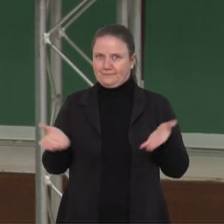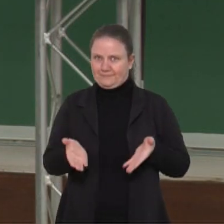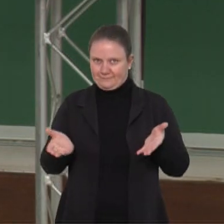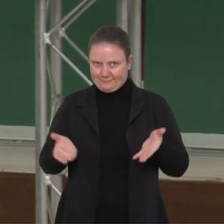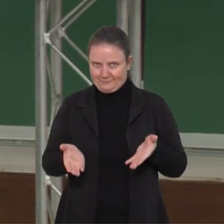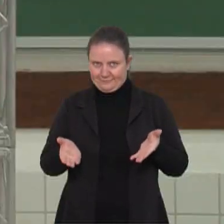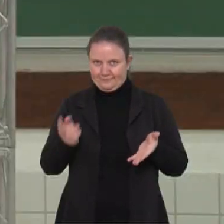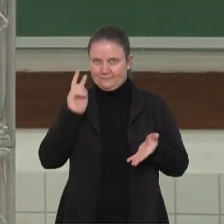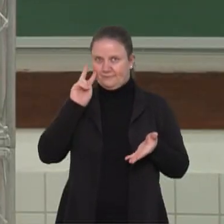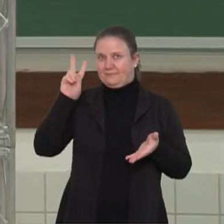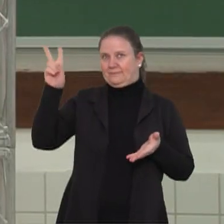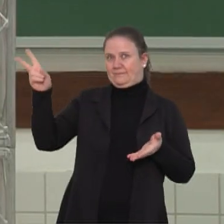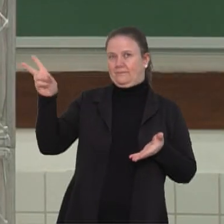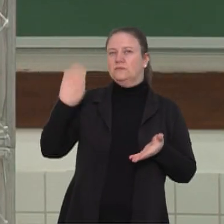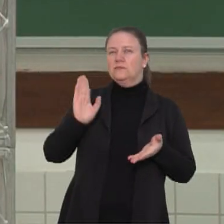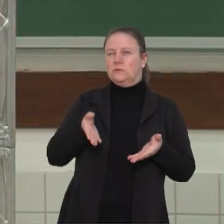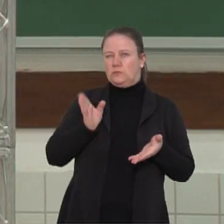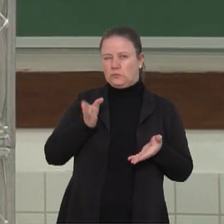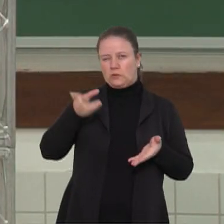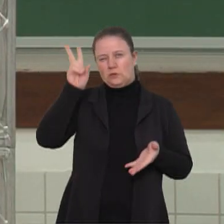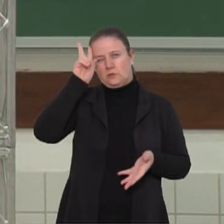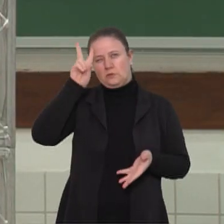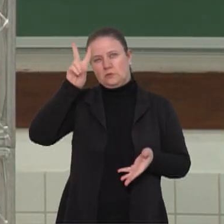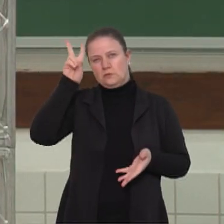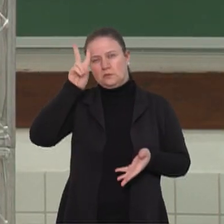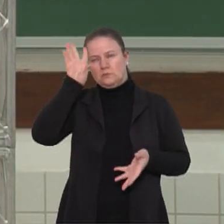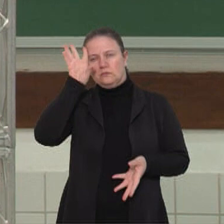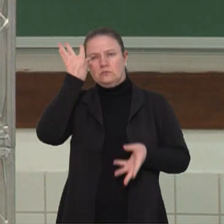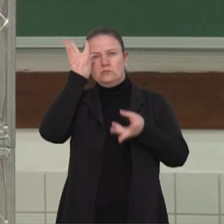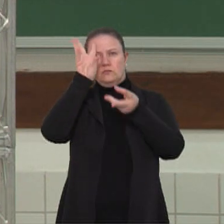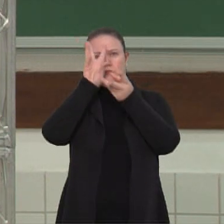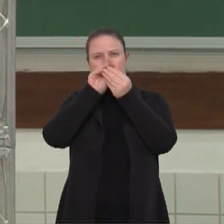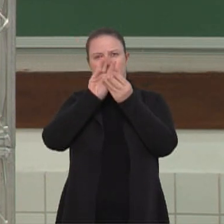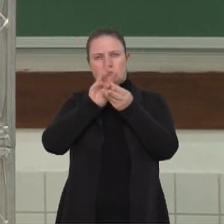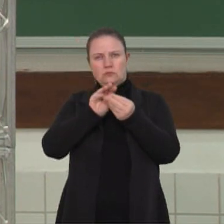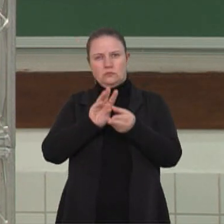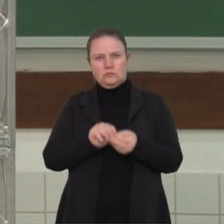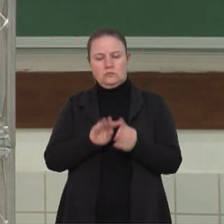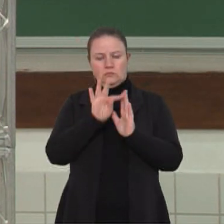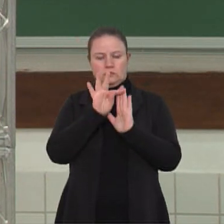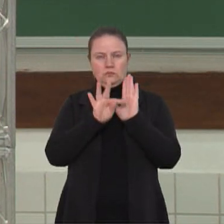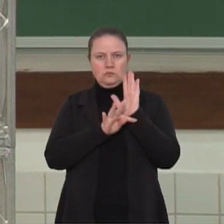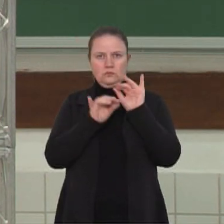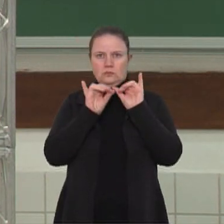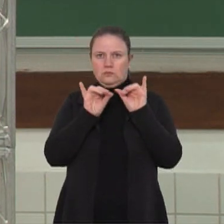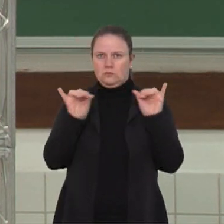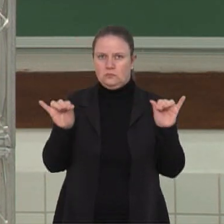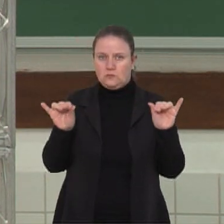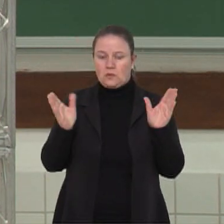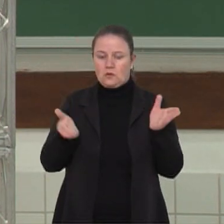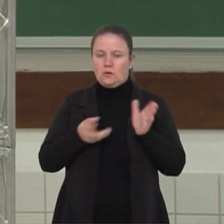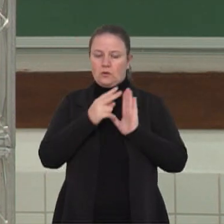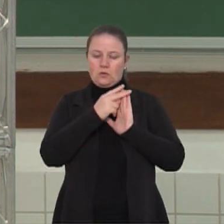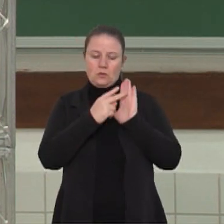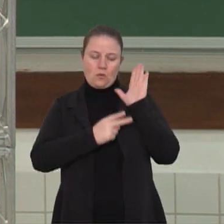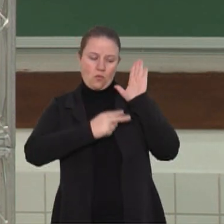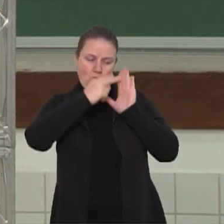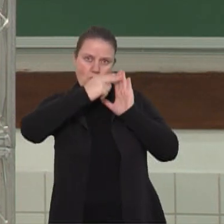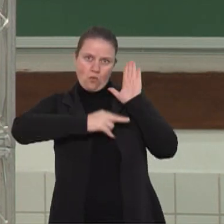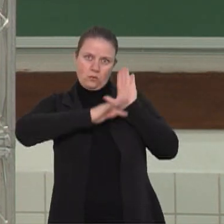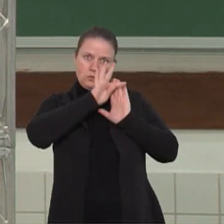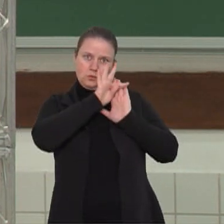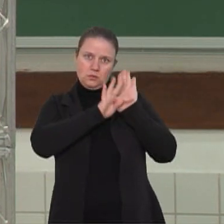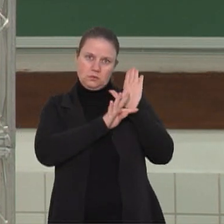que vocês já se recordaram sobre o que é um texto informativo, nós vamos ler um texto